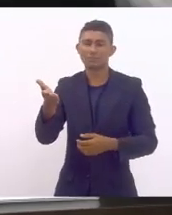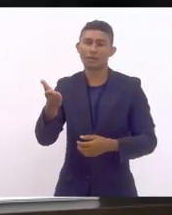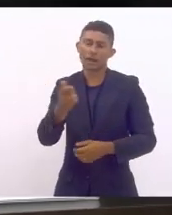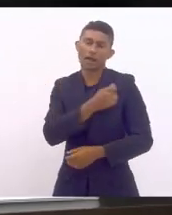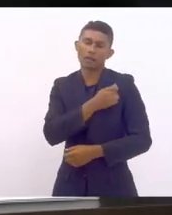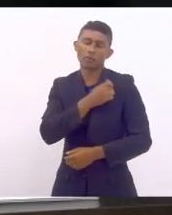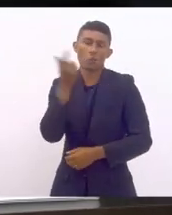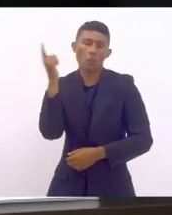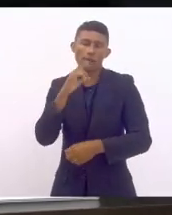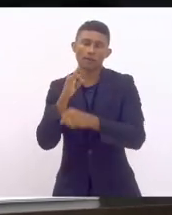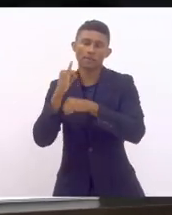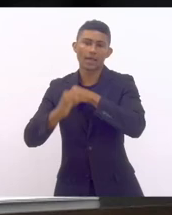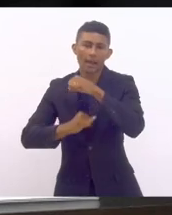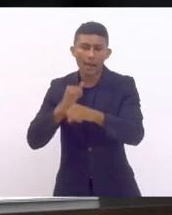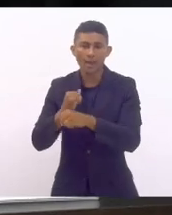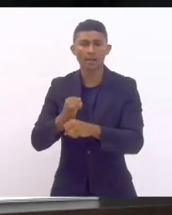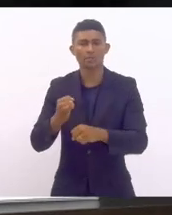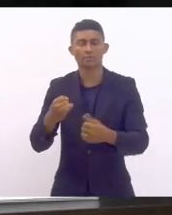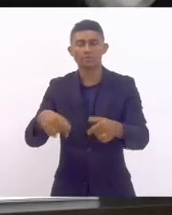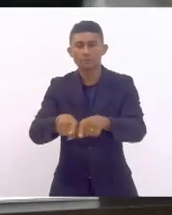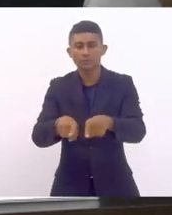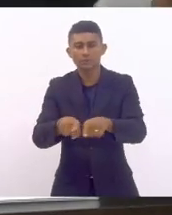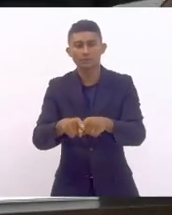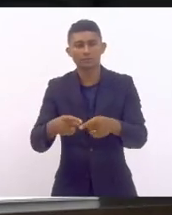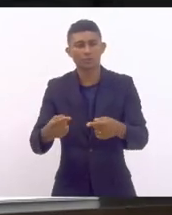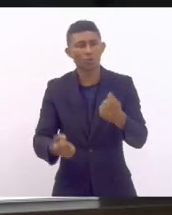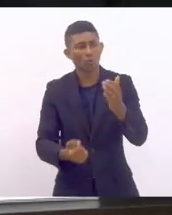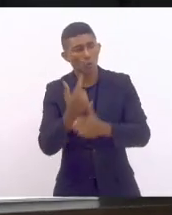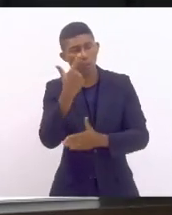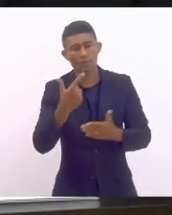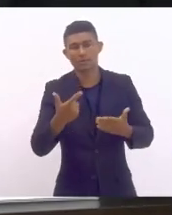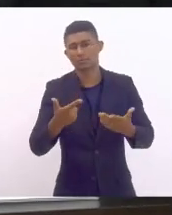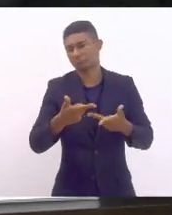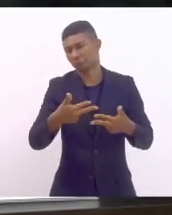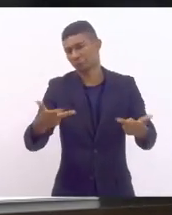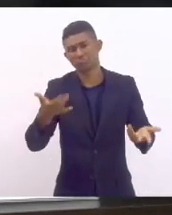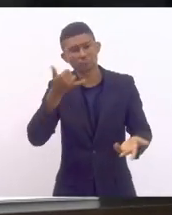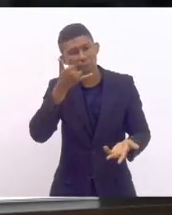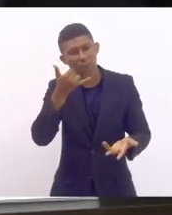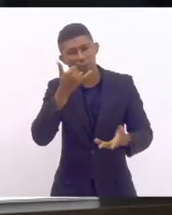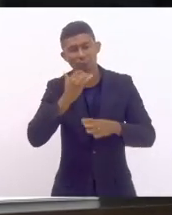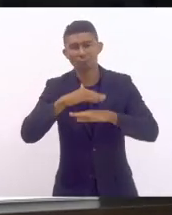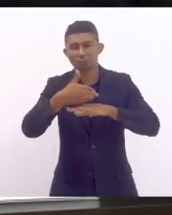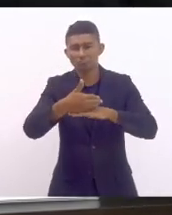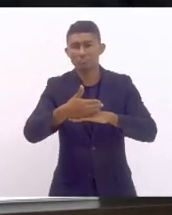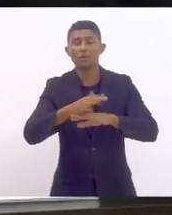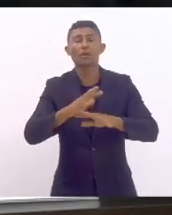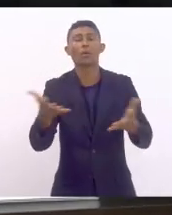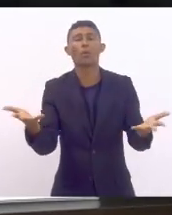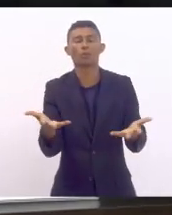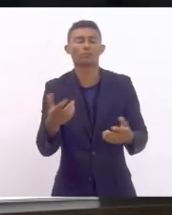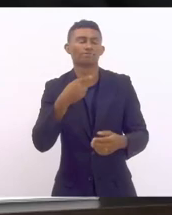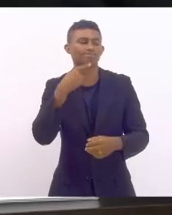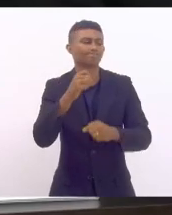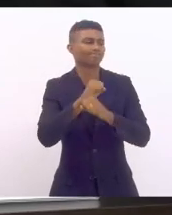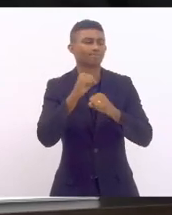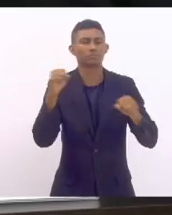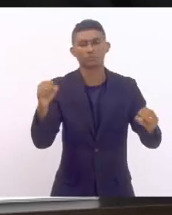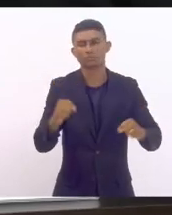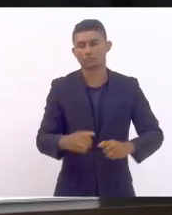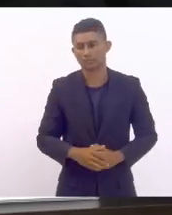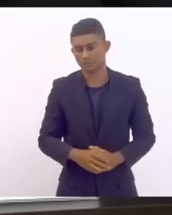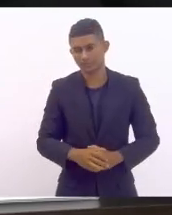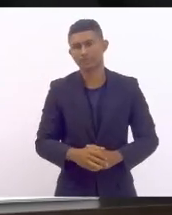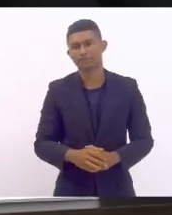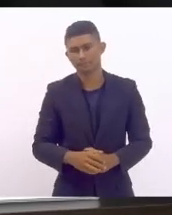internet da compra de equipamentos que hoje eu diria para vocês que é impossível dentro